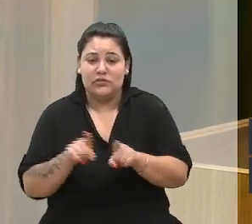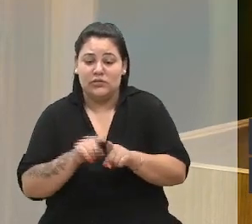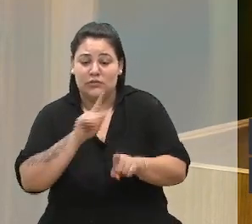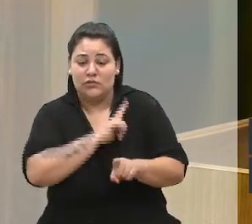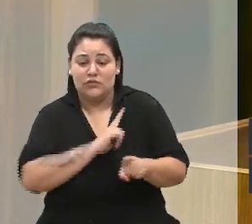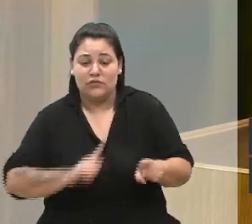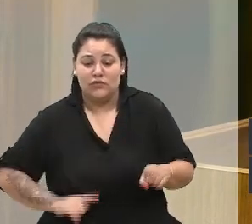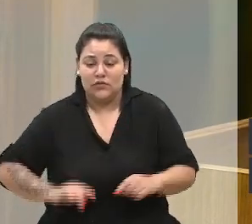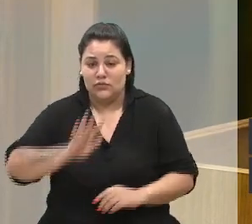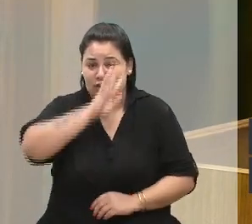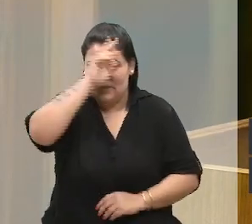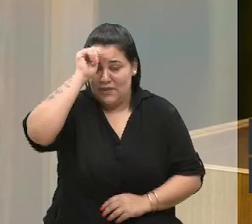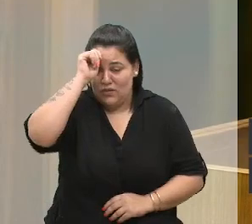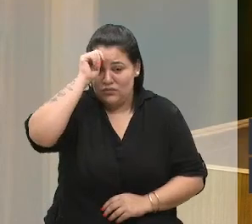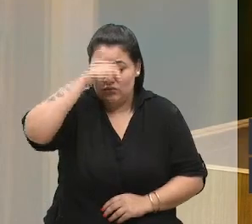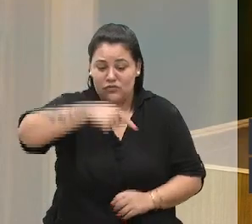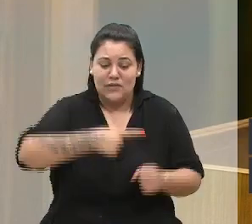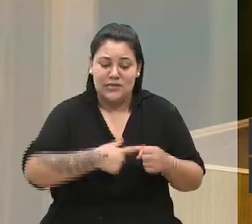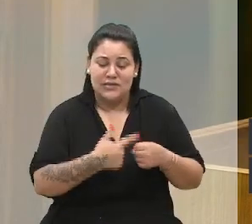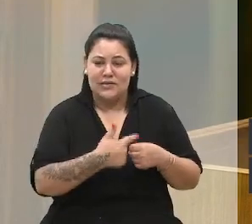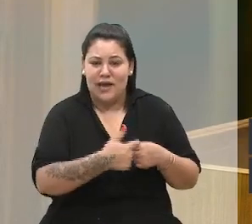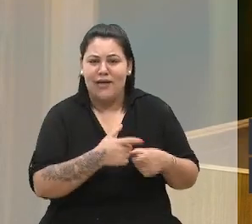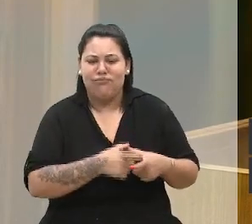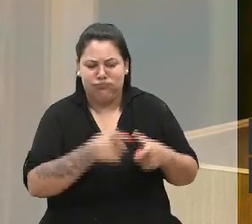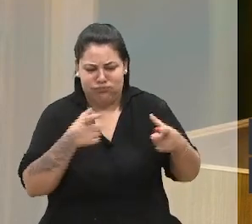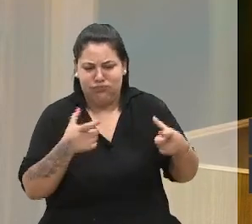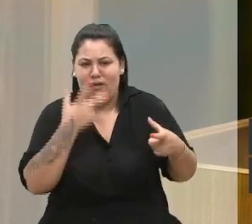municipal, que numa cidade tão grande como a nossa,